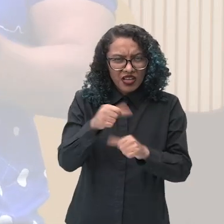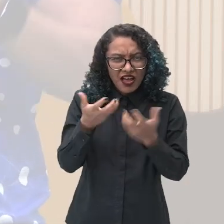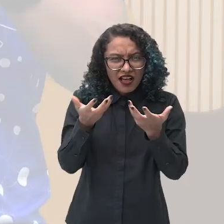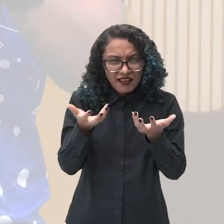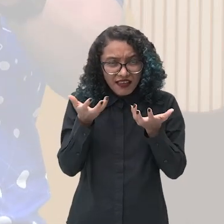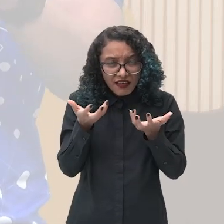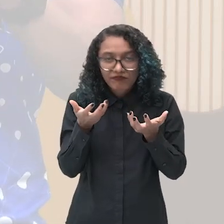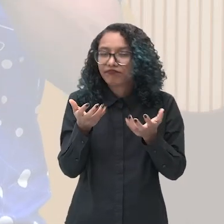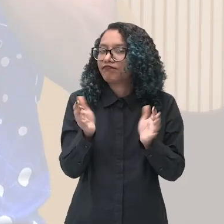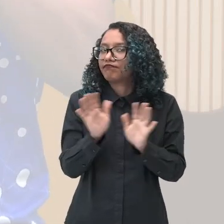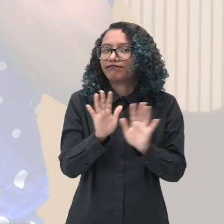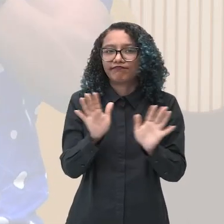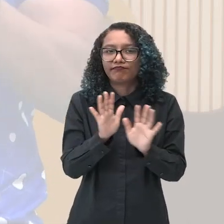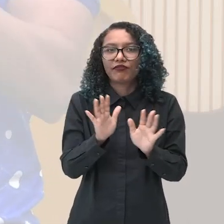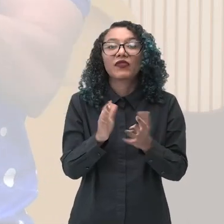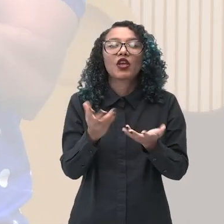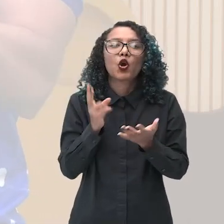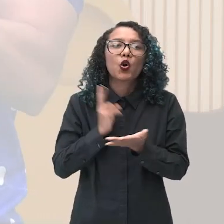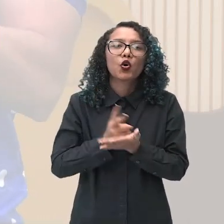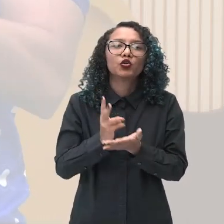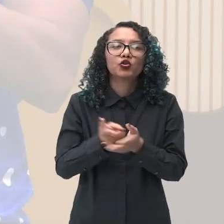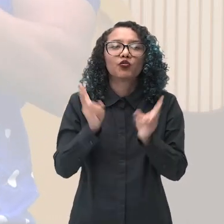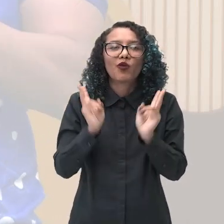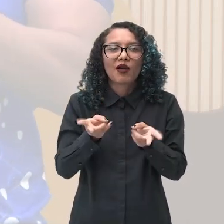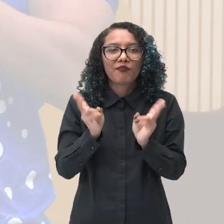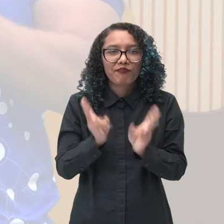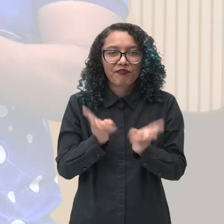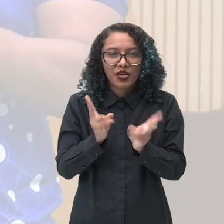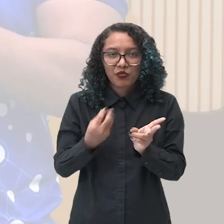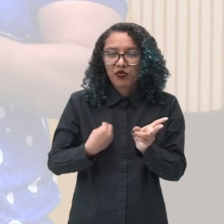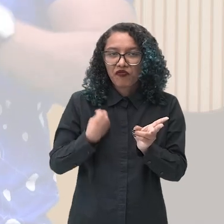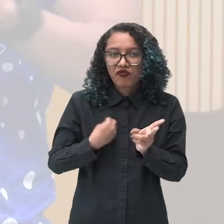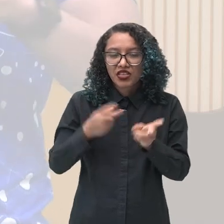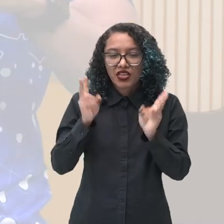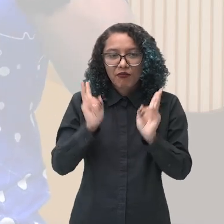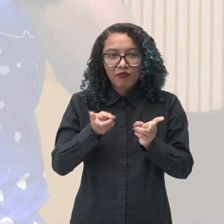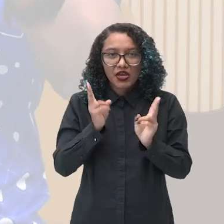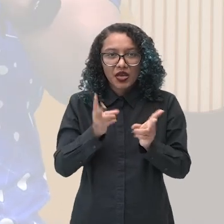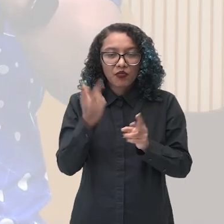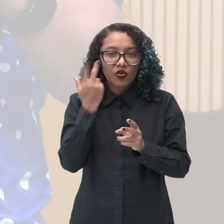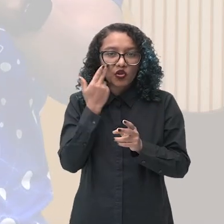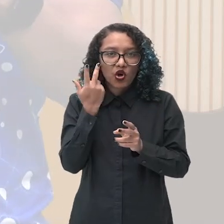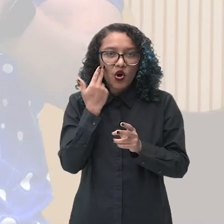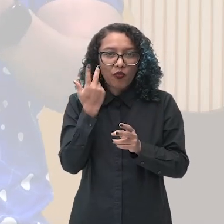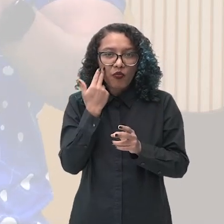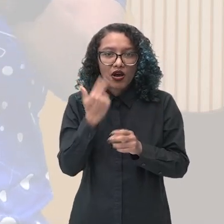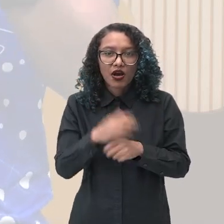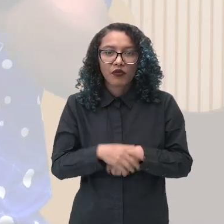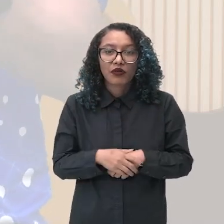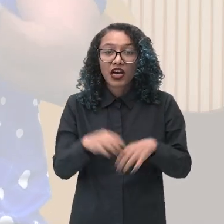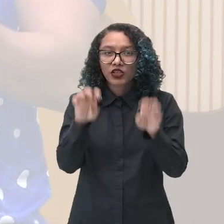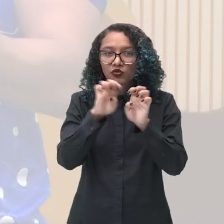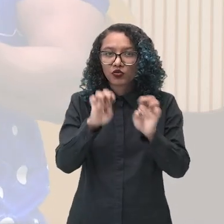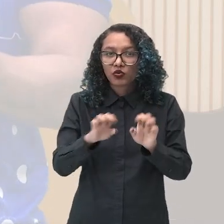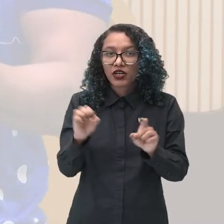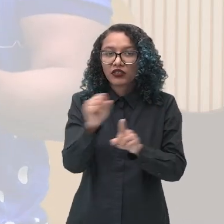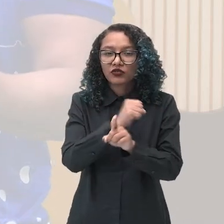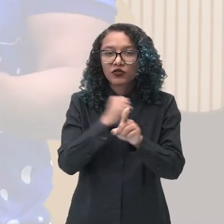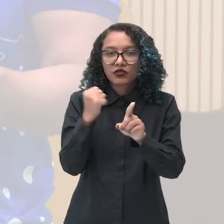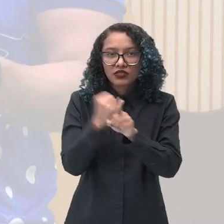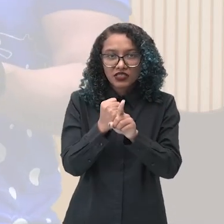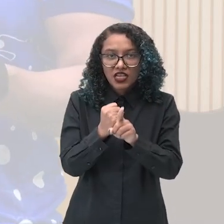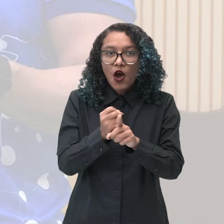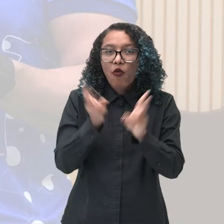Não. Querem manter a realidade tal como ela é, tá bom? Eles querem manter a estrutura social que a